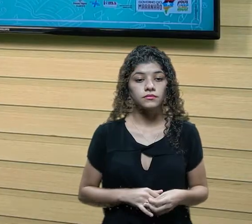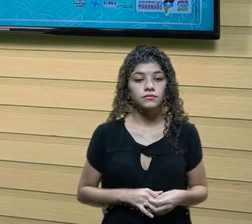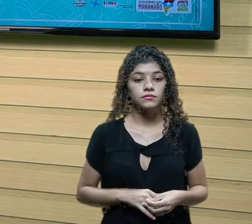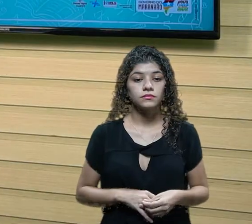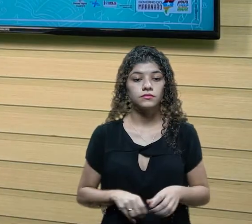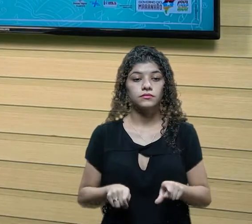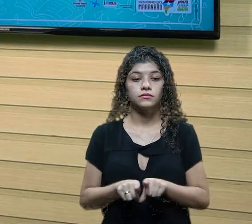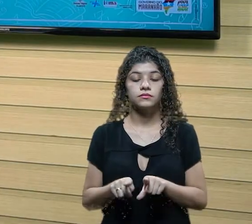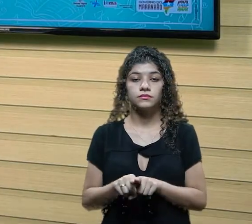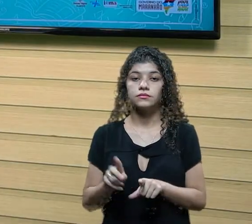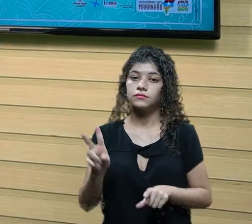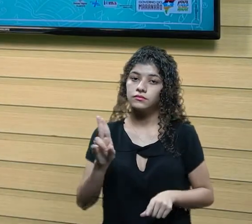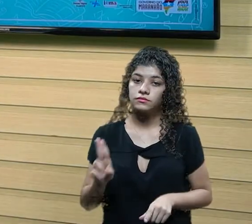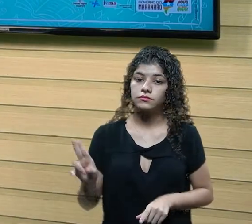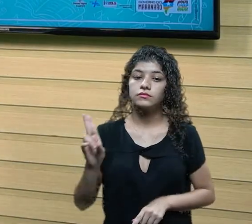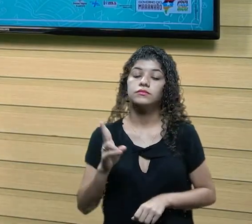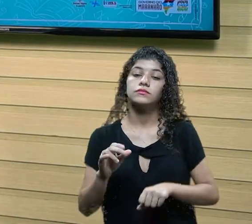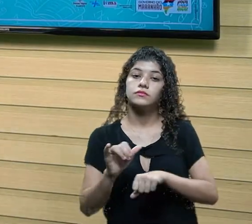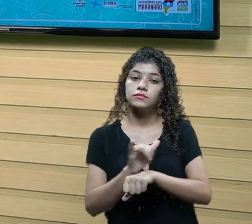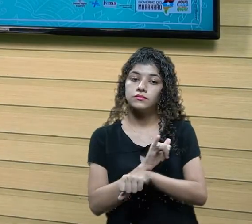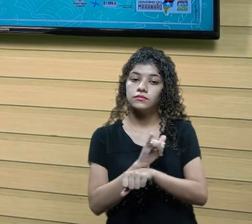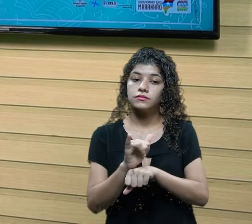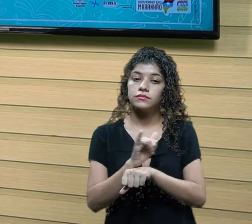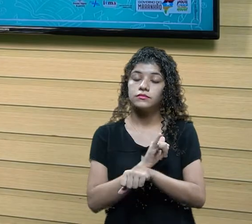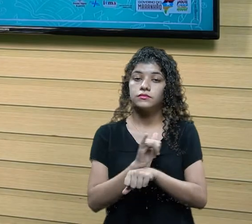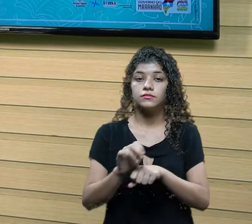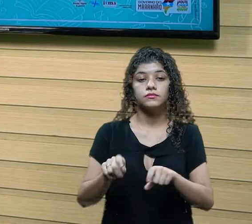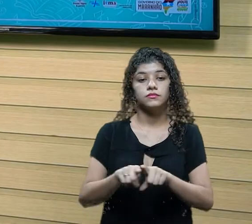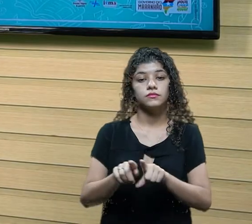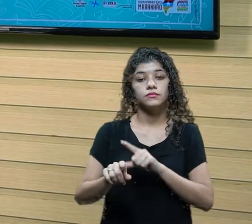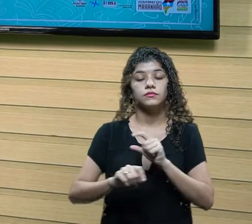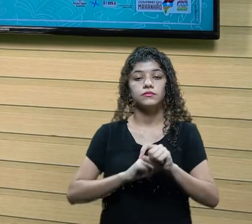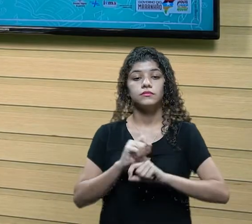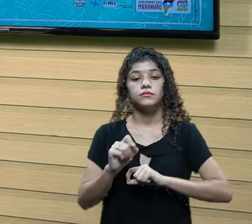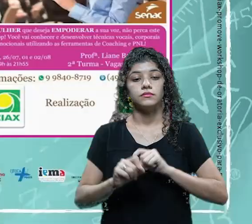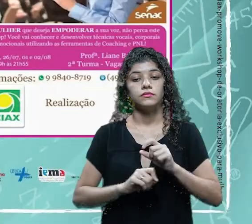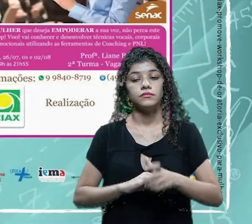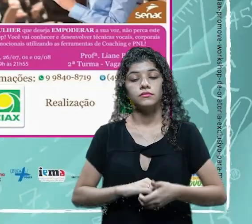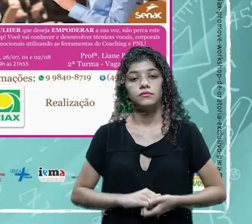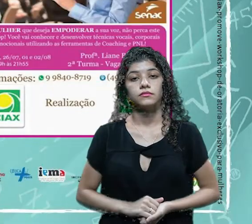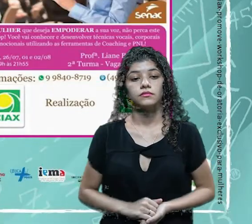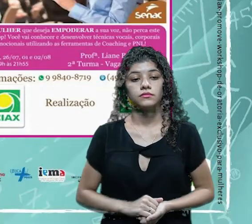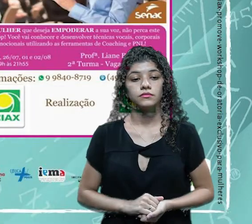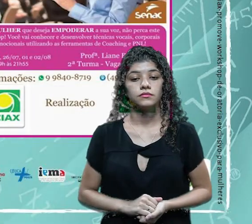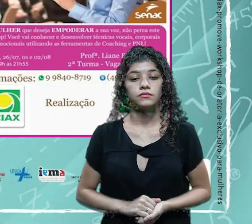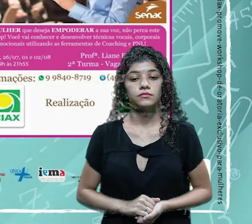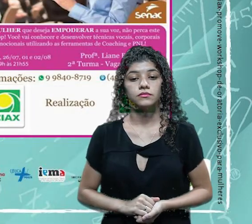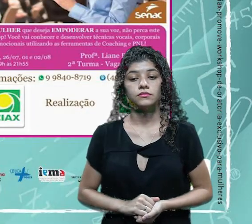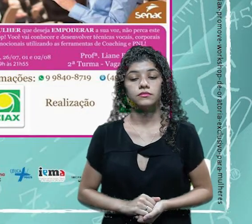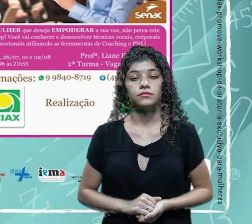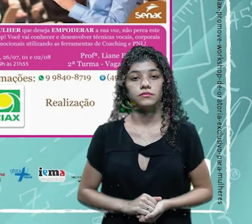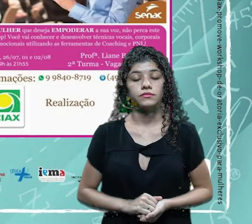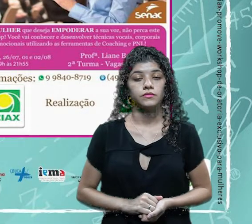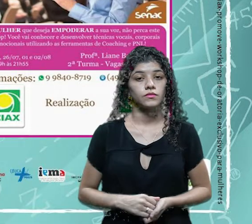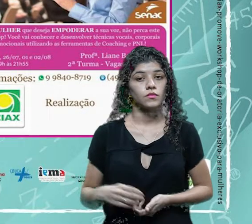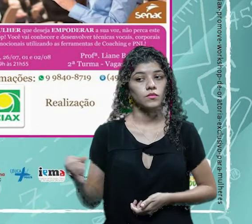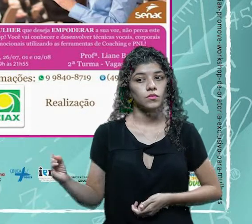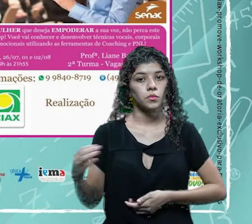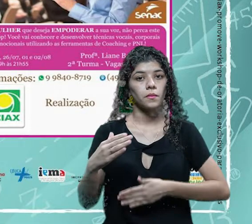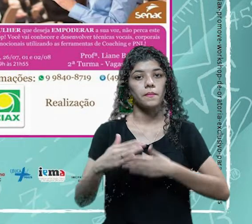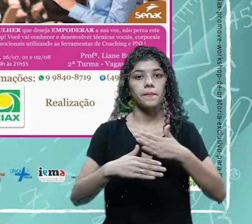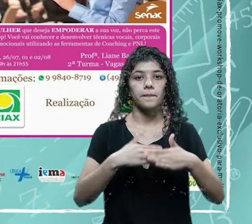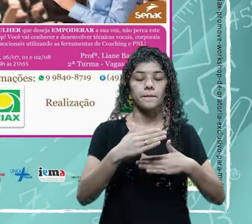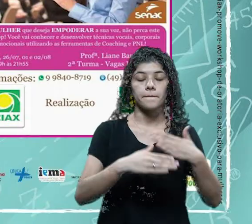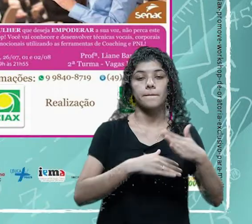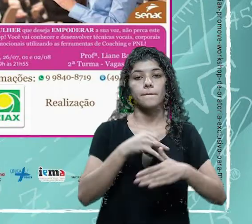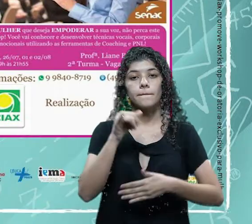e usam essa ferramenta né claro que que o workshop com a implementação de novo processo